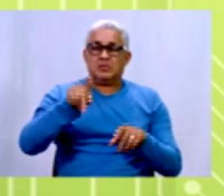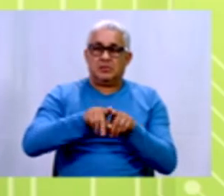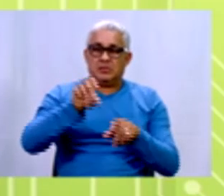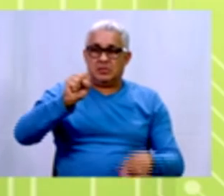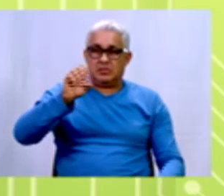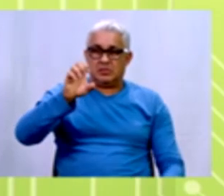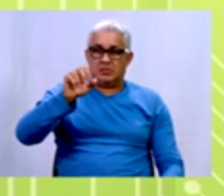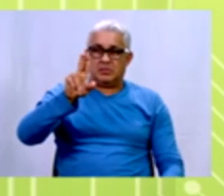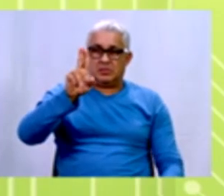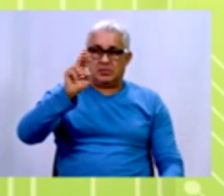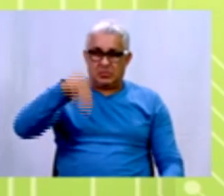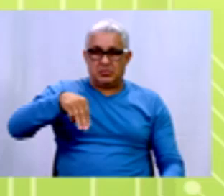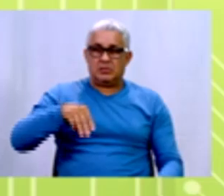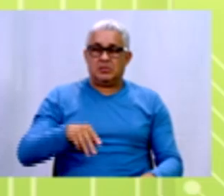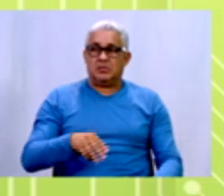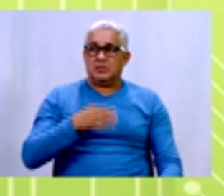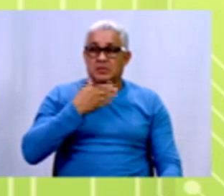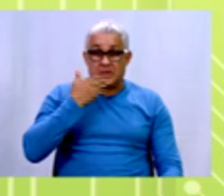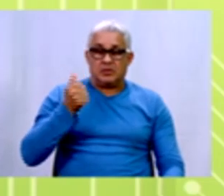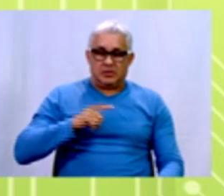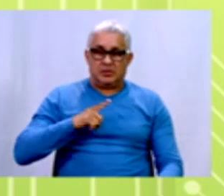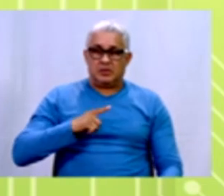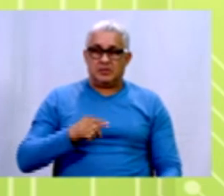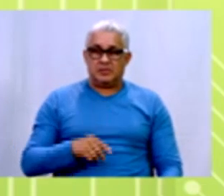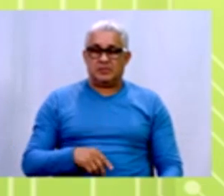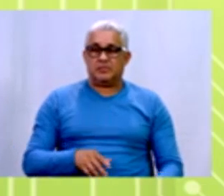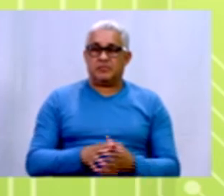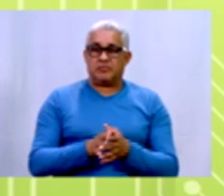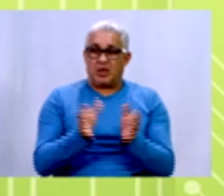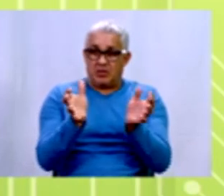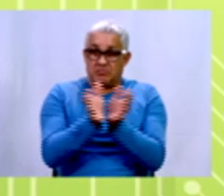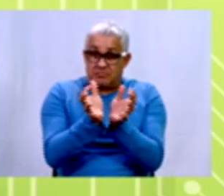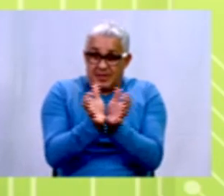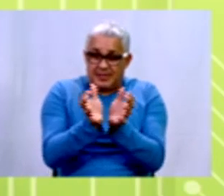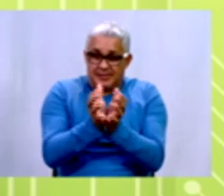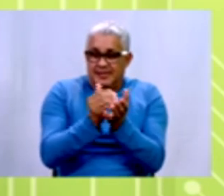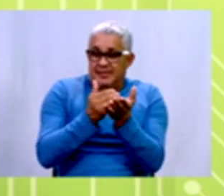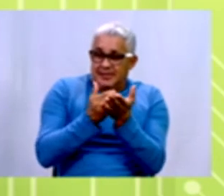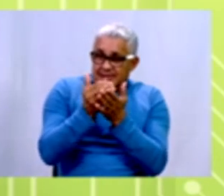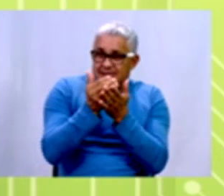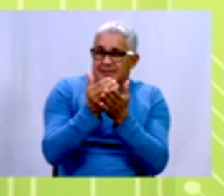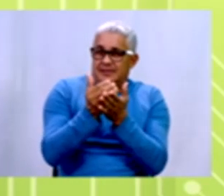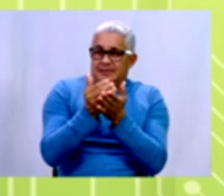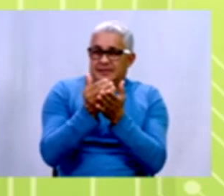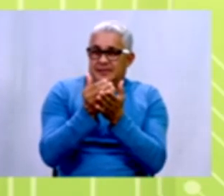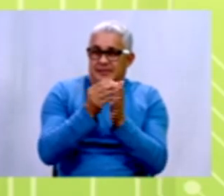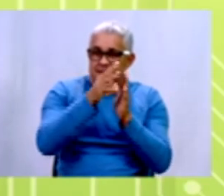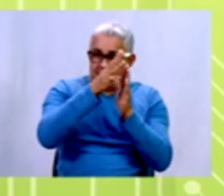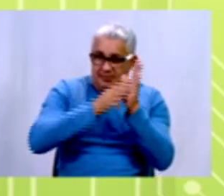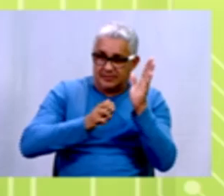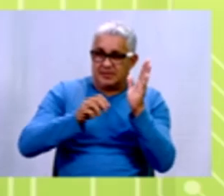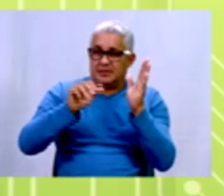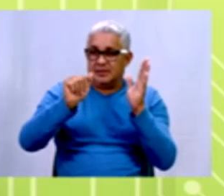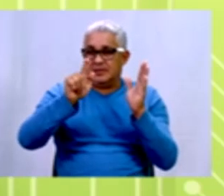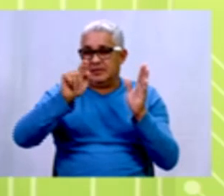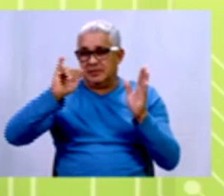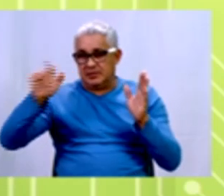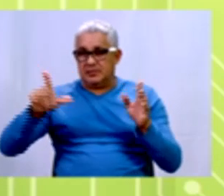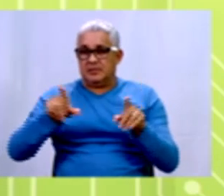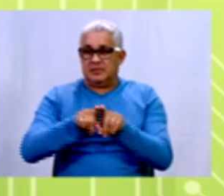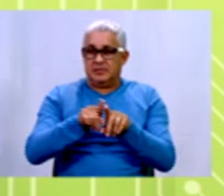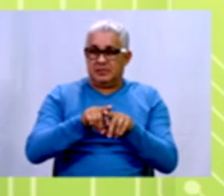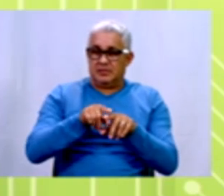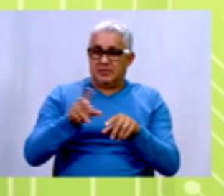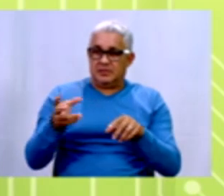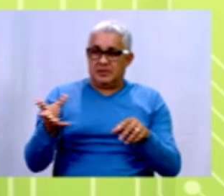principalmente equipes que ainda estão, vamos dizer assim, começando a trabalhar com metodologia ágil. Adotar o framework Scrum